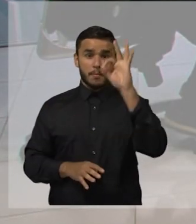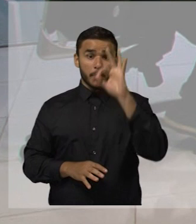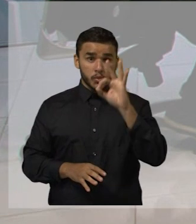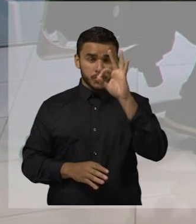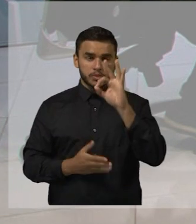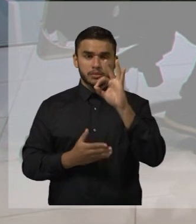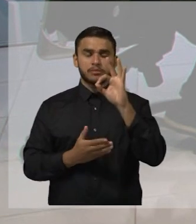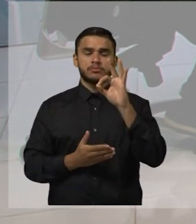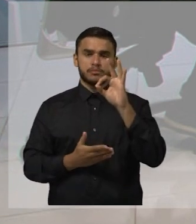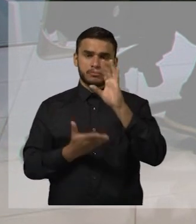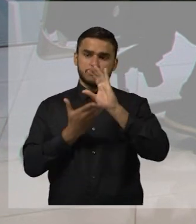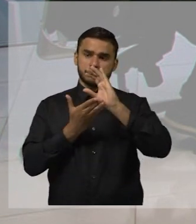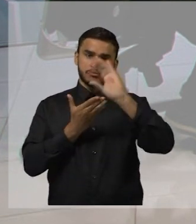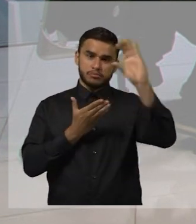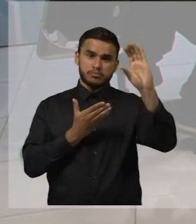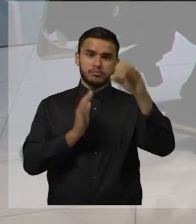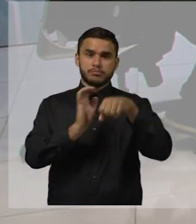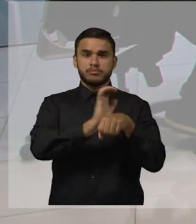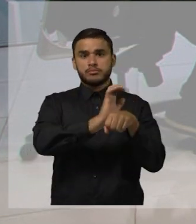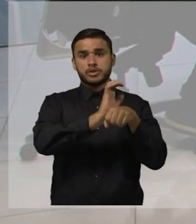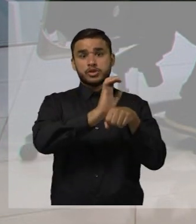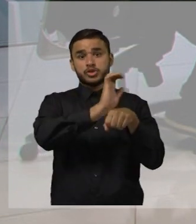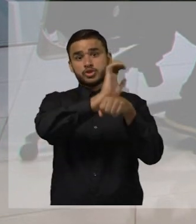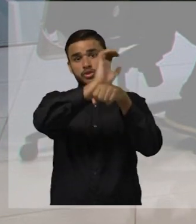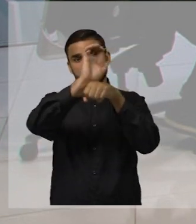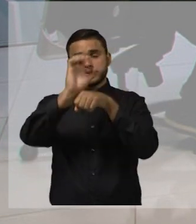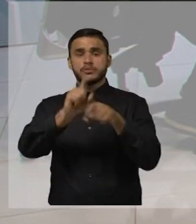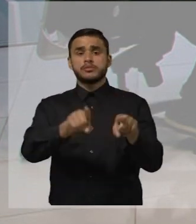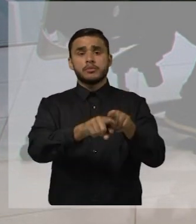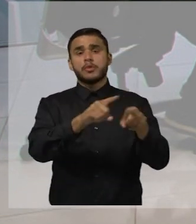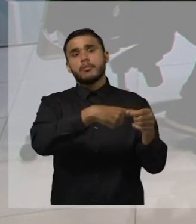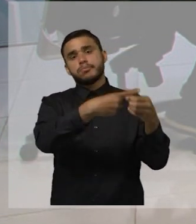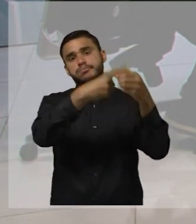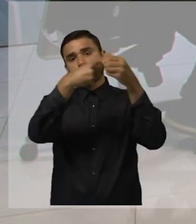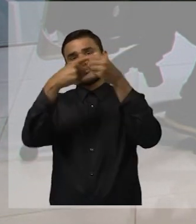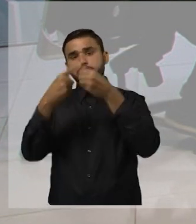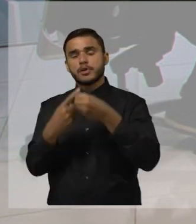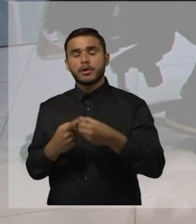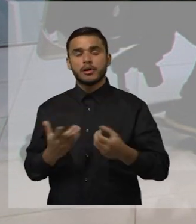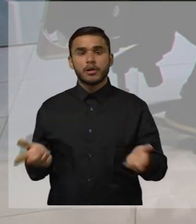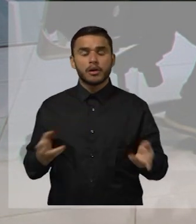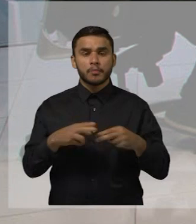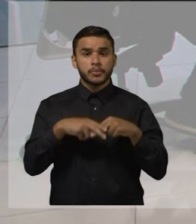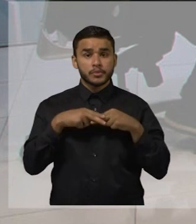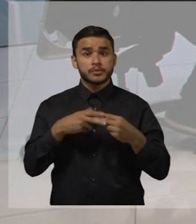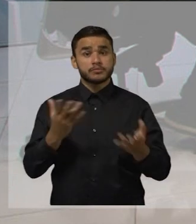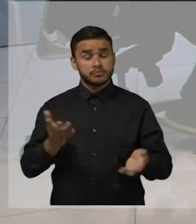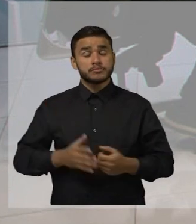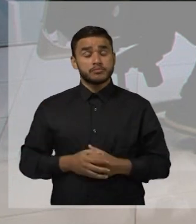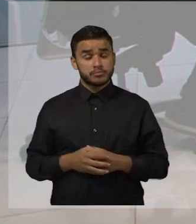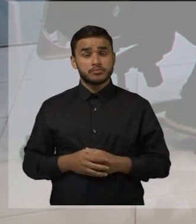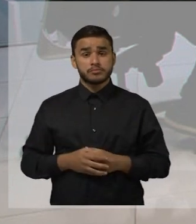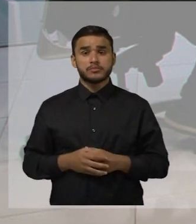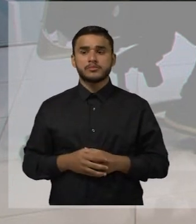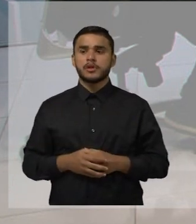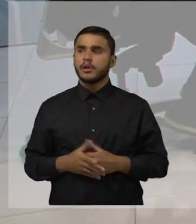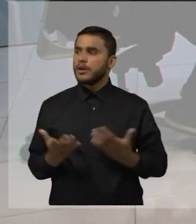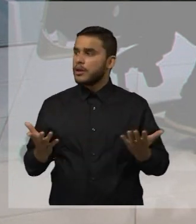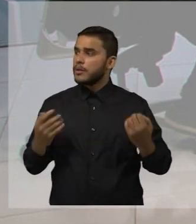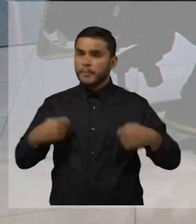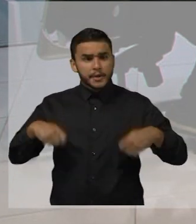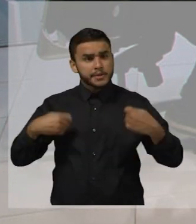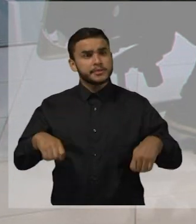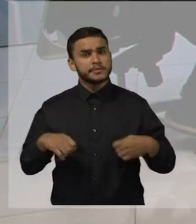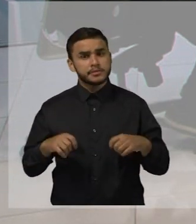se distribuem entre estados e municípios. Então, é claro que toda essa questão, ela